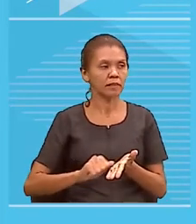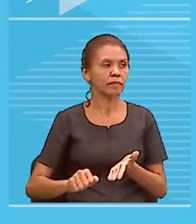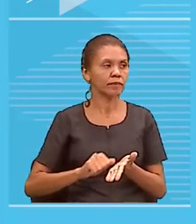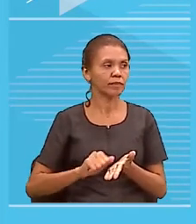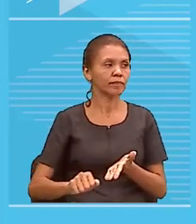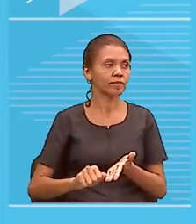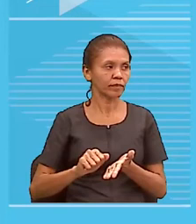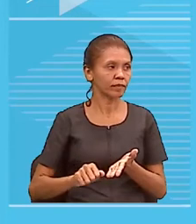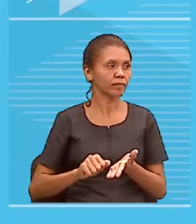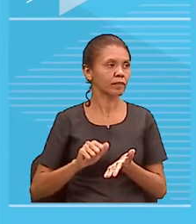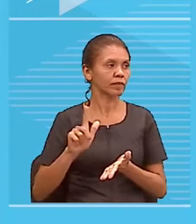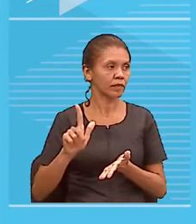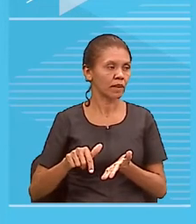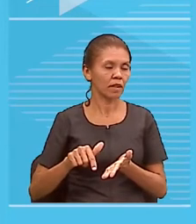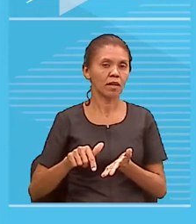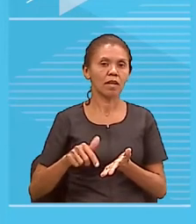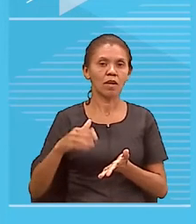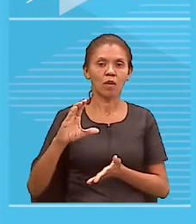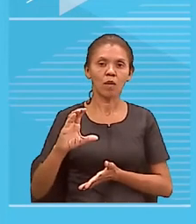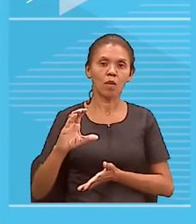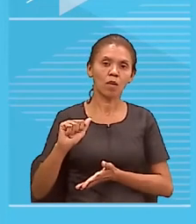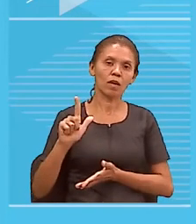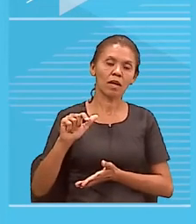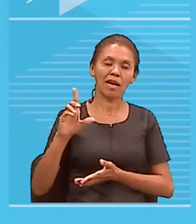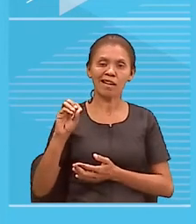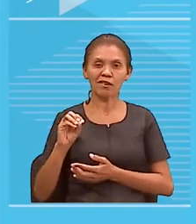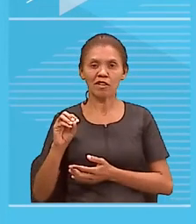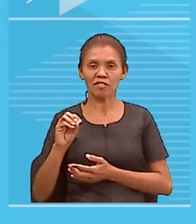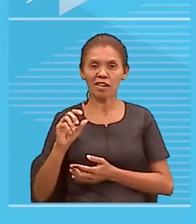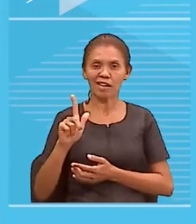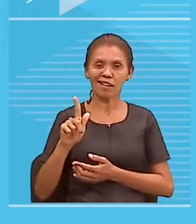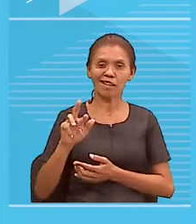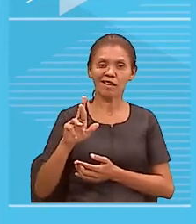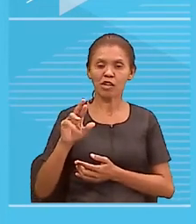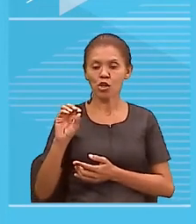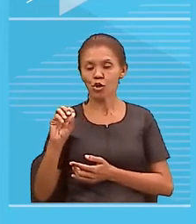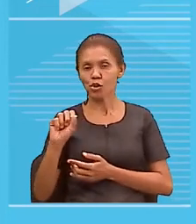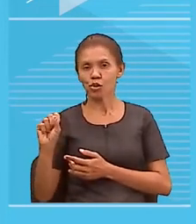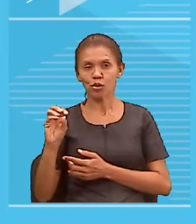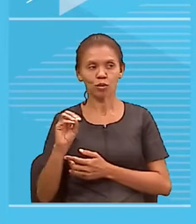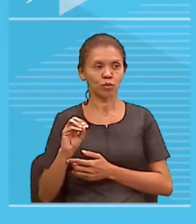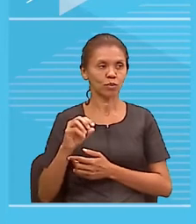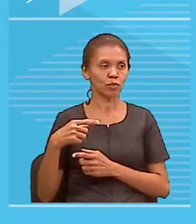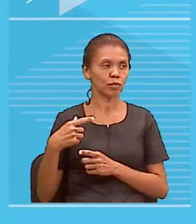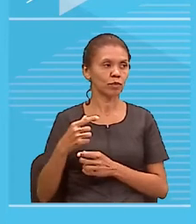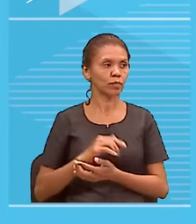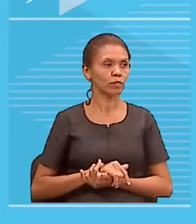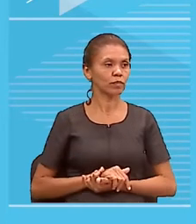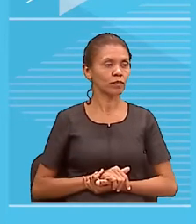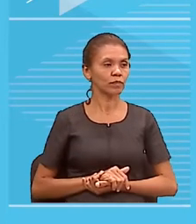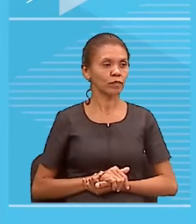você vai engrossar o caldo é o amido que dessa liga tá bom e